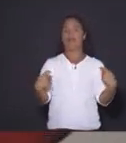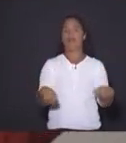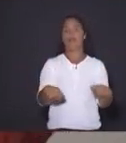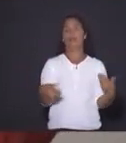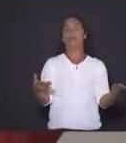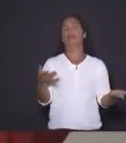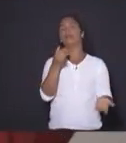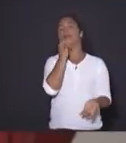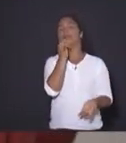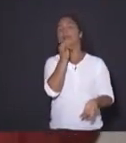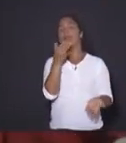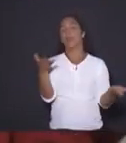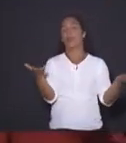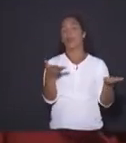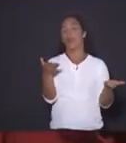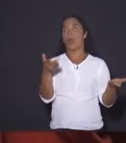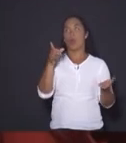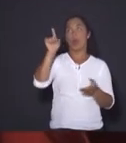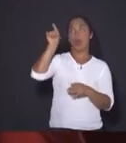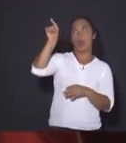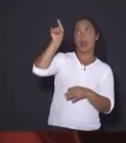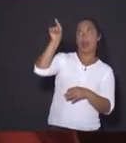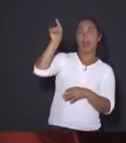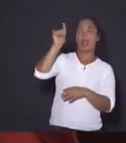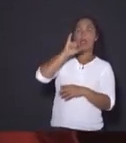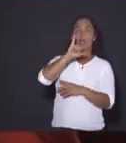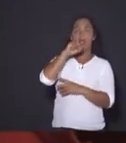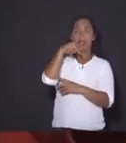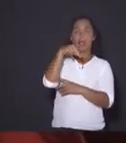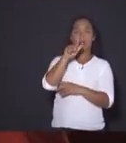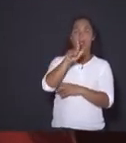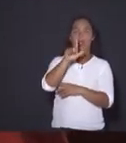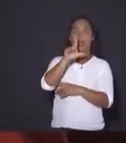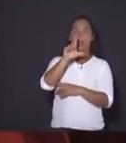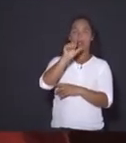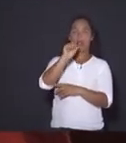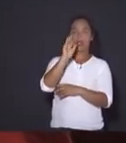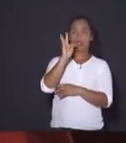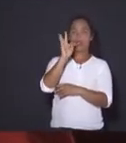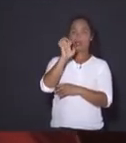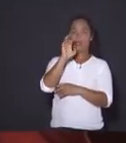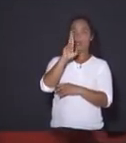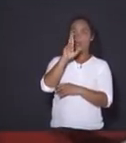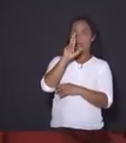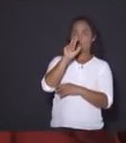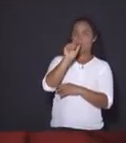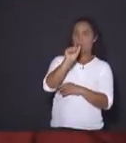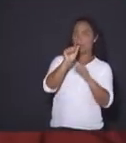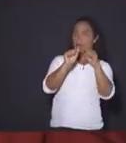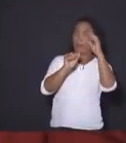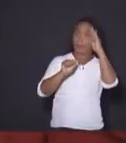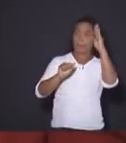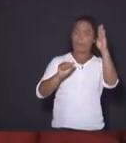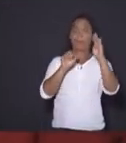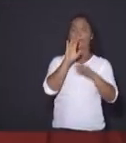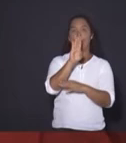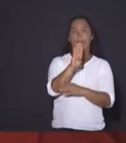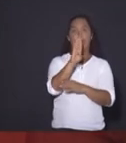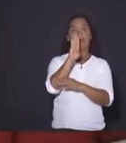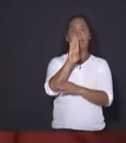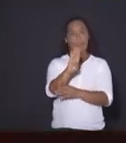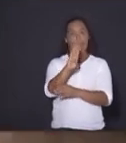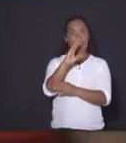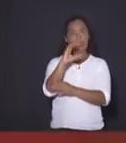comunicação da da inglaterra é a bbc o que é a bbc é uma